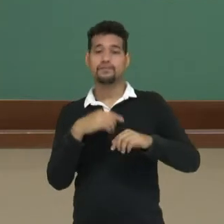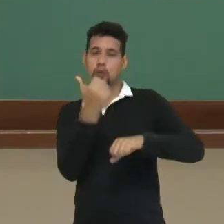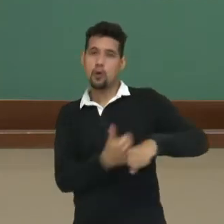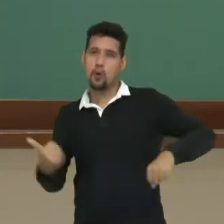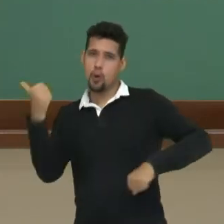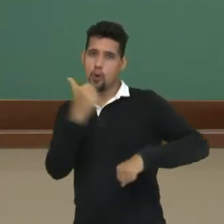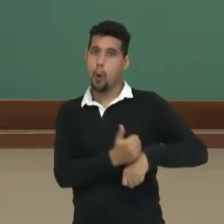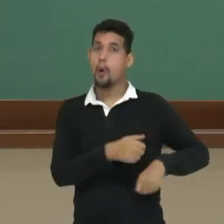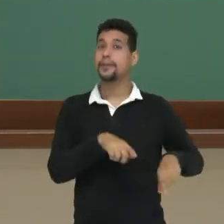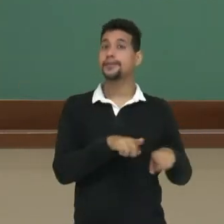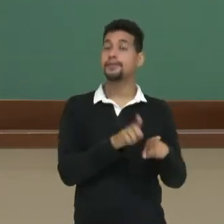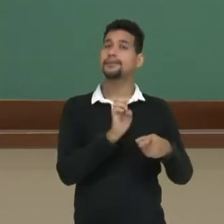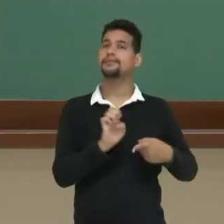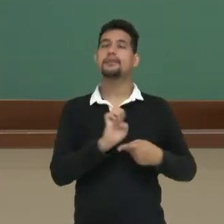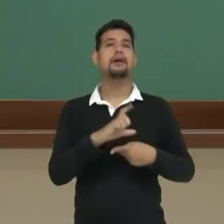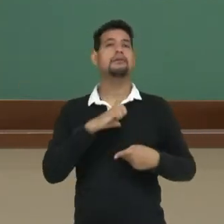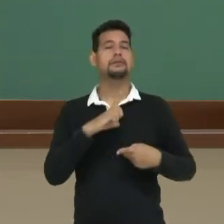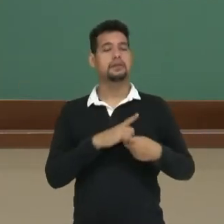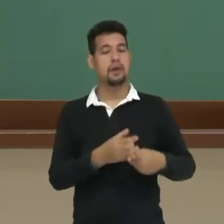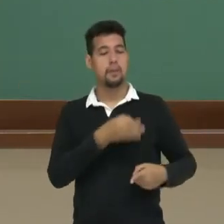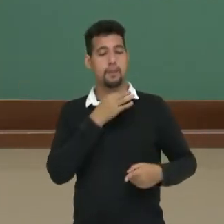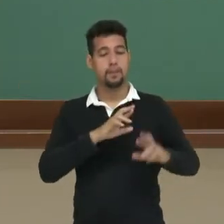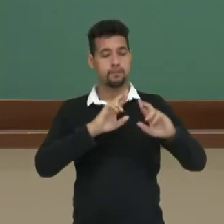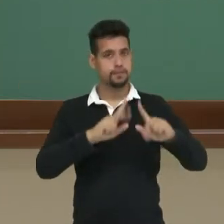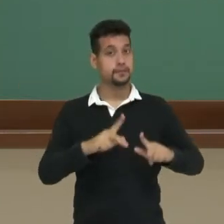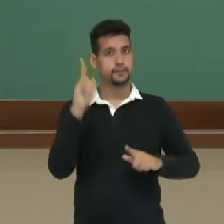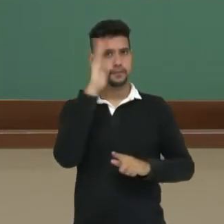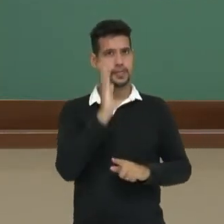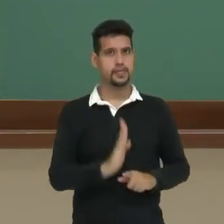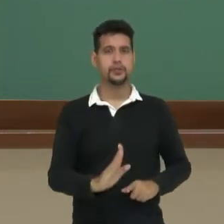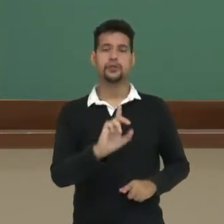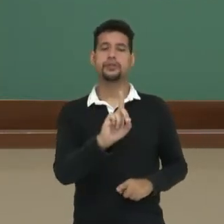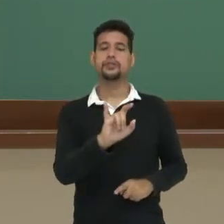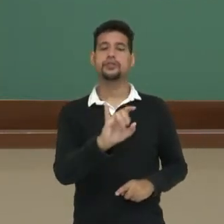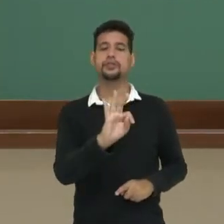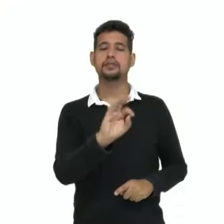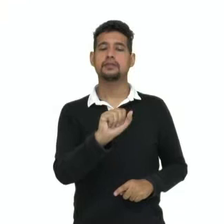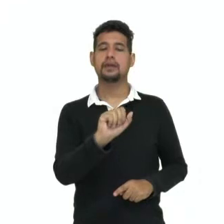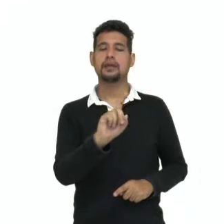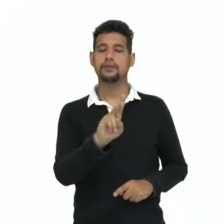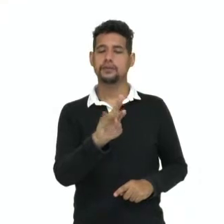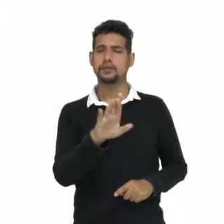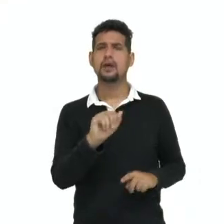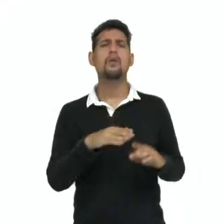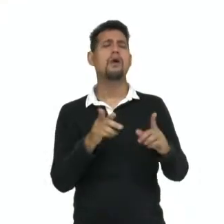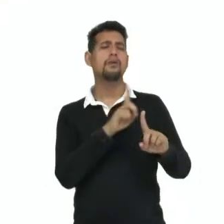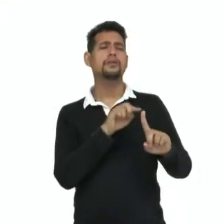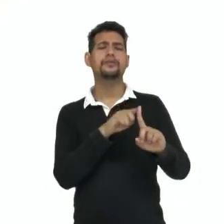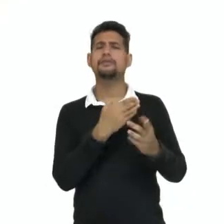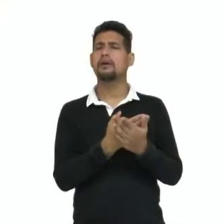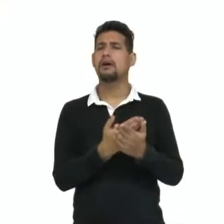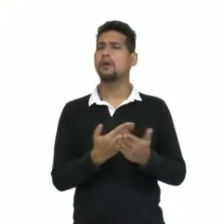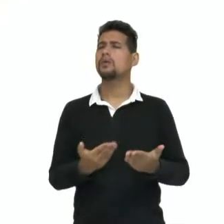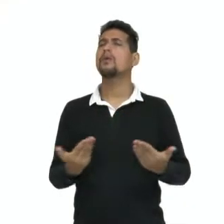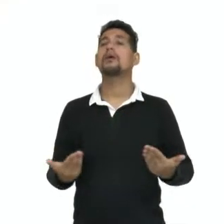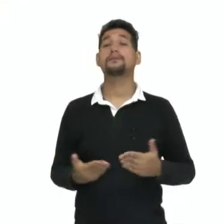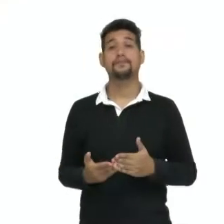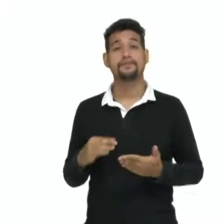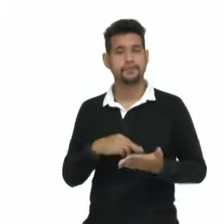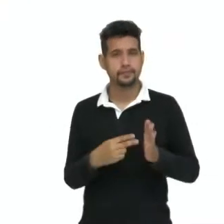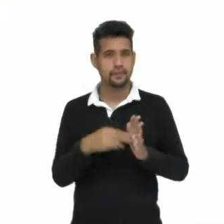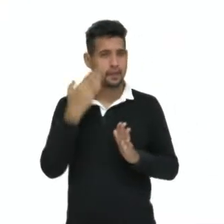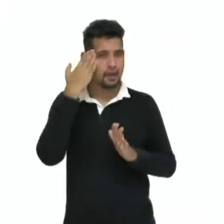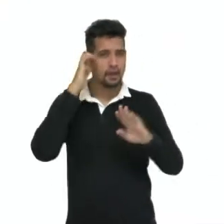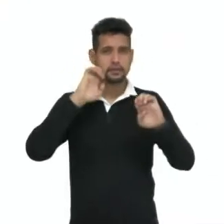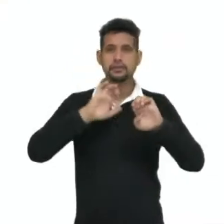à ditadura civil-militar brasileira. Então, qual é o objetivo para a nossa aula de hoje? O objetivo é compreender